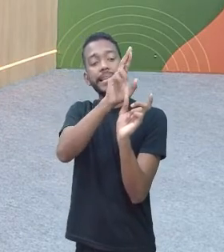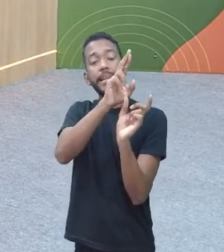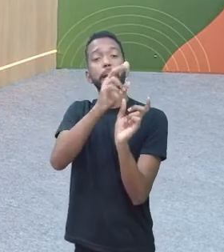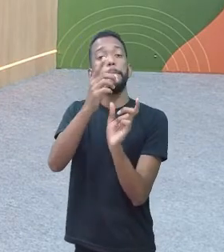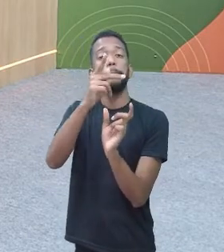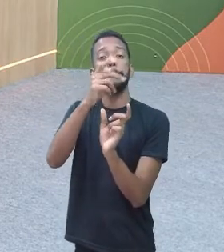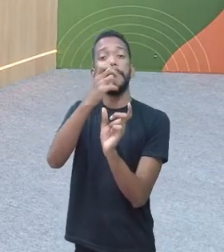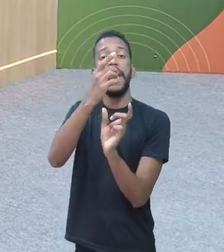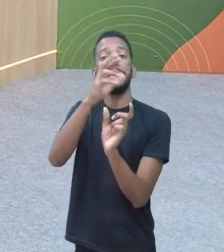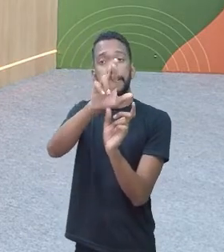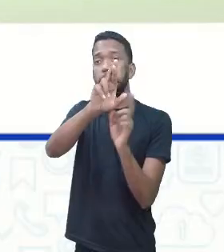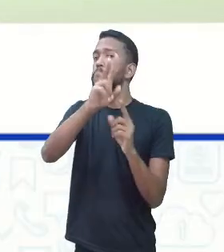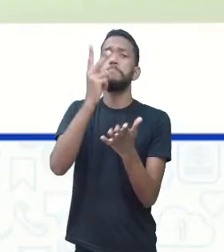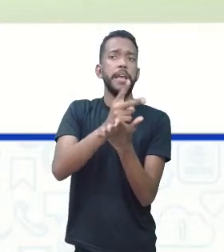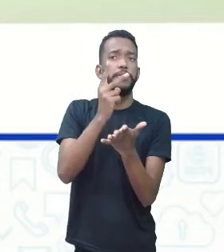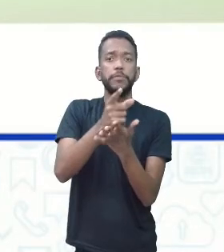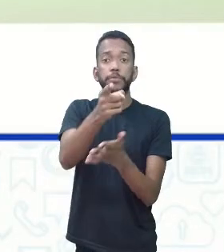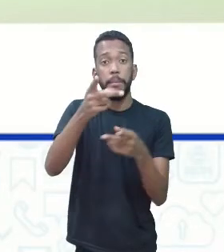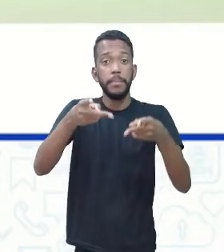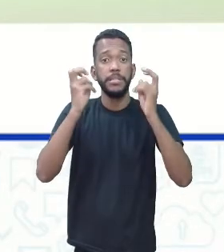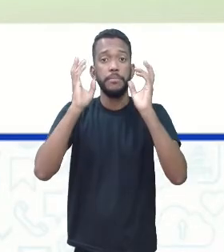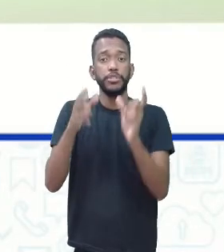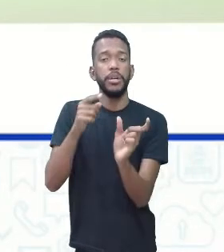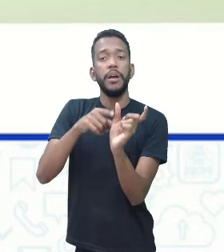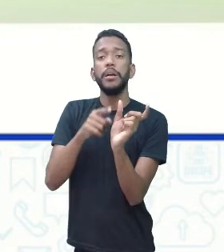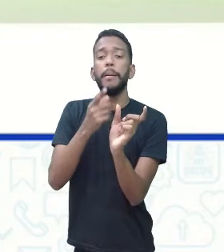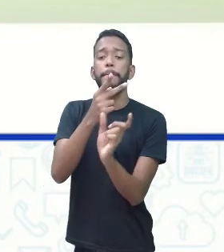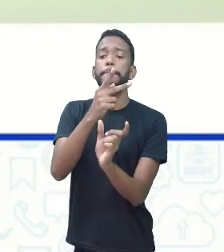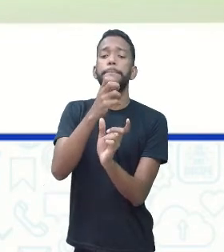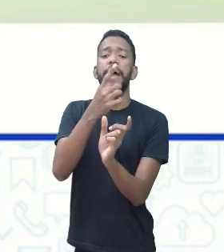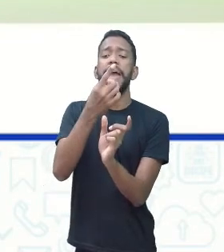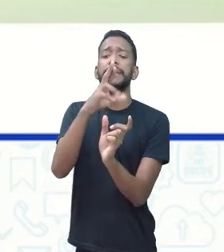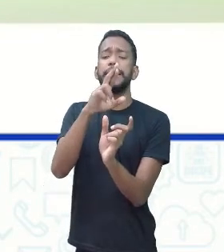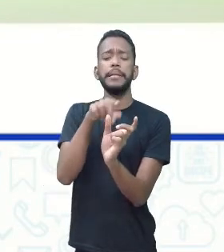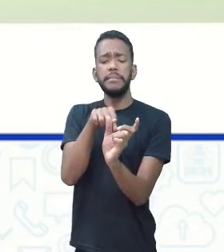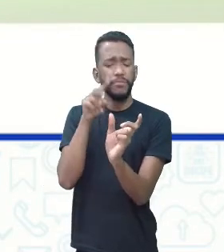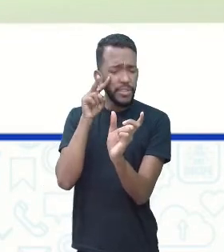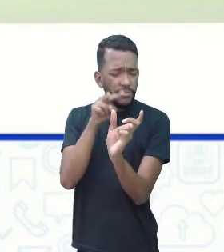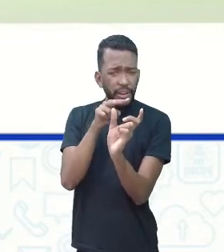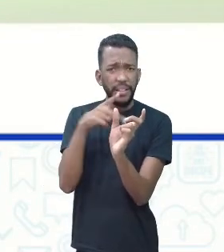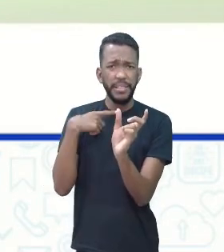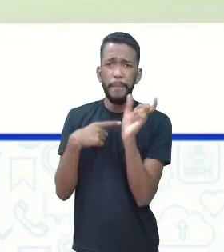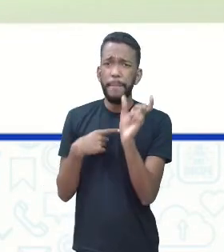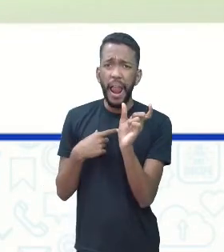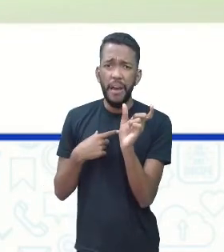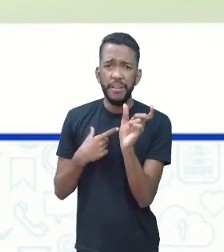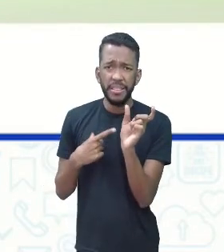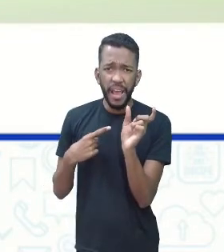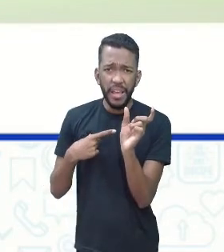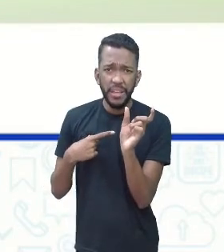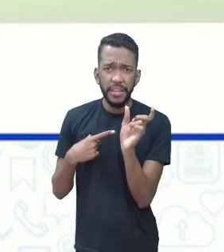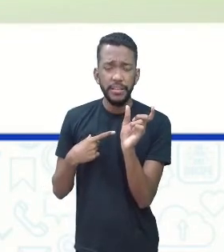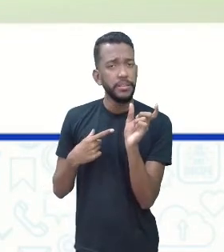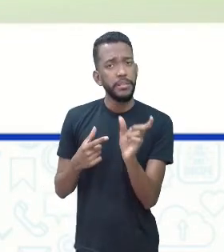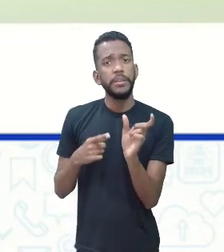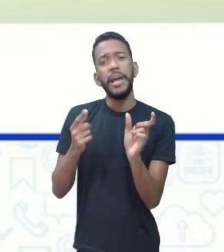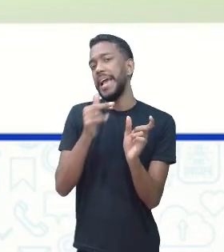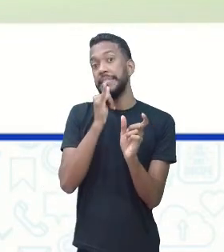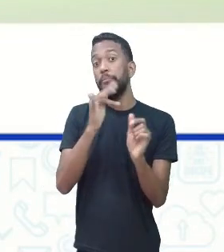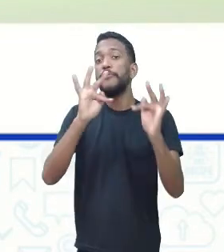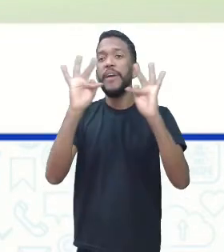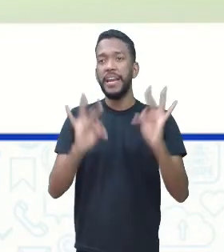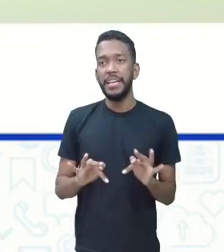vocês percebem, o radical sozinho não constrói uma palavra, a não ser a palavra